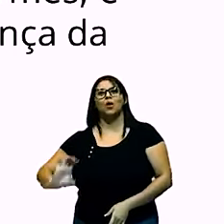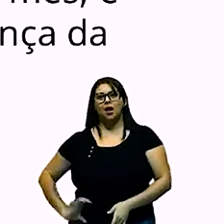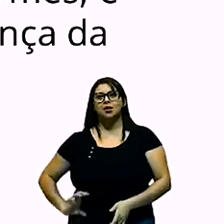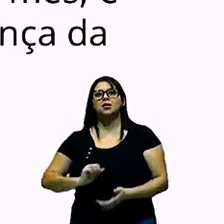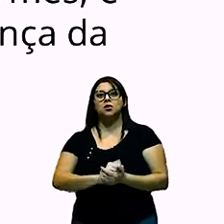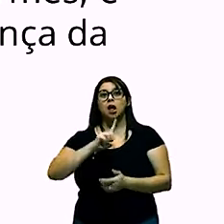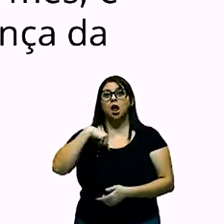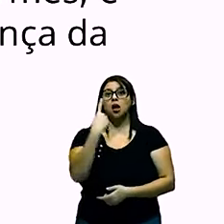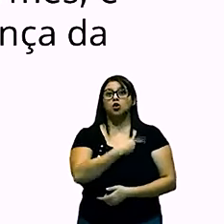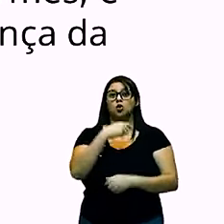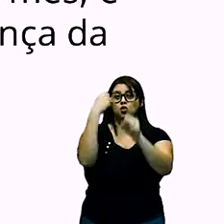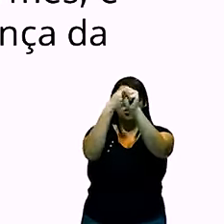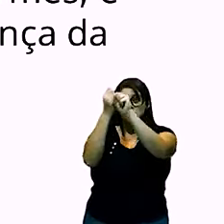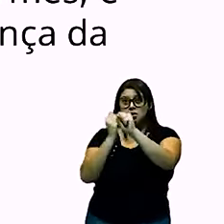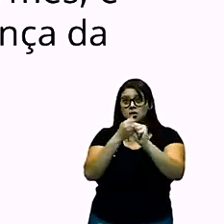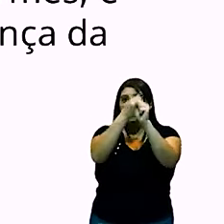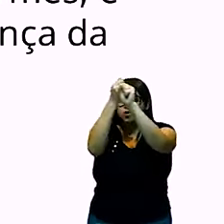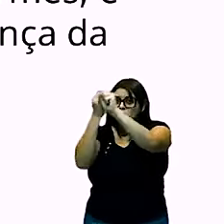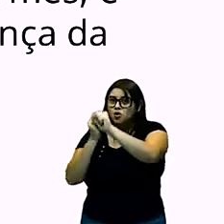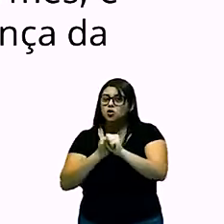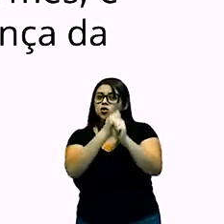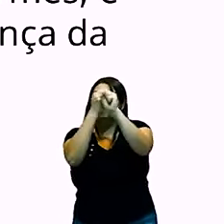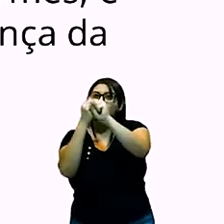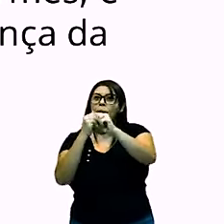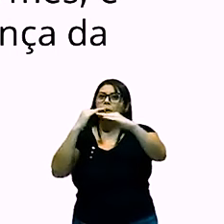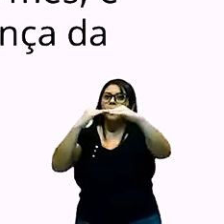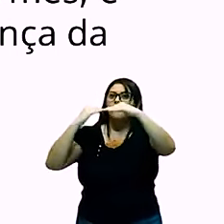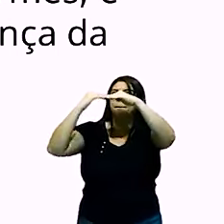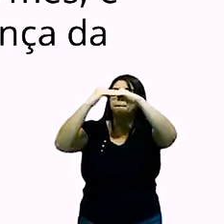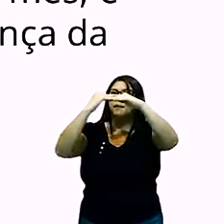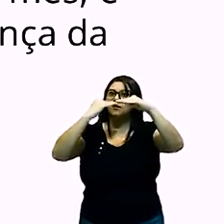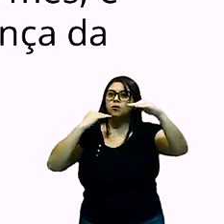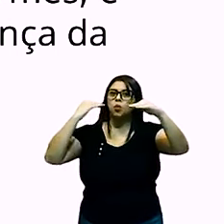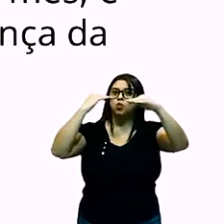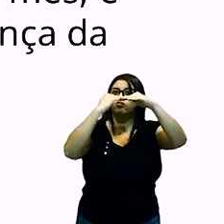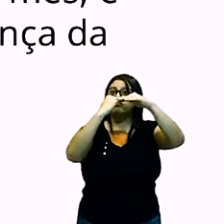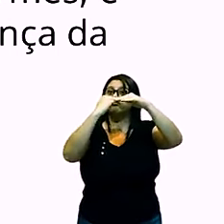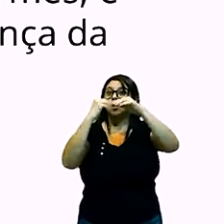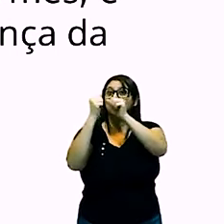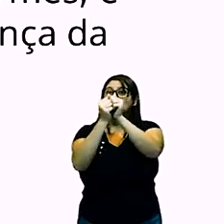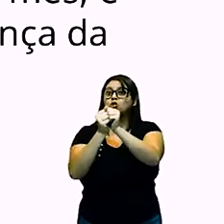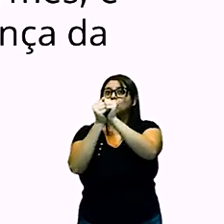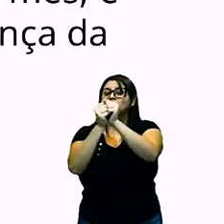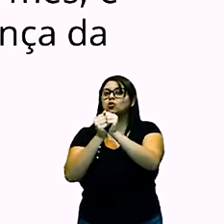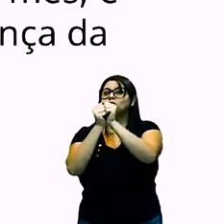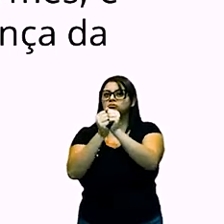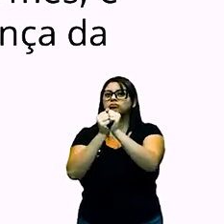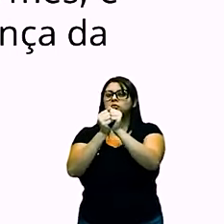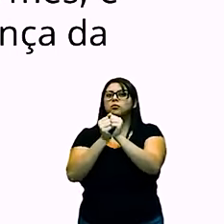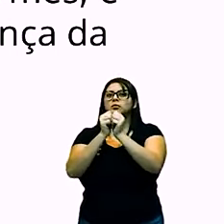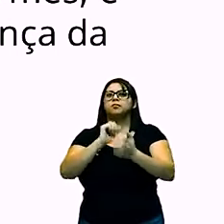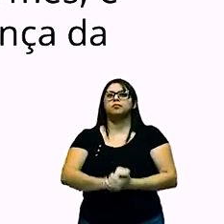com a graça de Deus. As nossas obras não cooperam com esta graça da justificação. Pelo contrário, é somente a